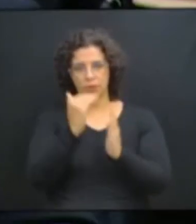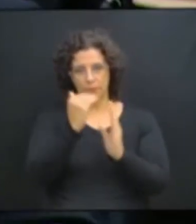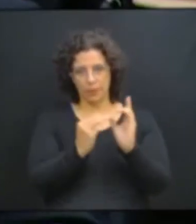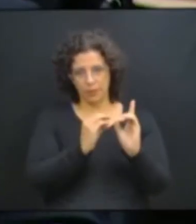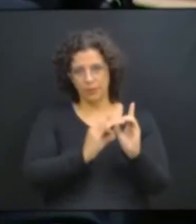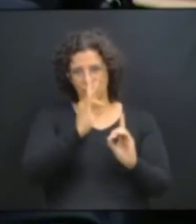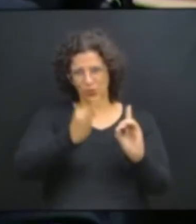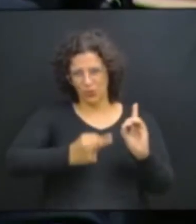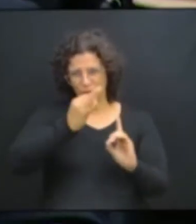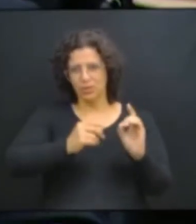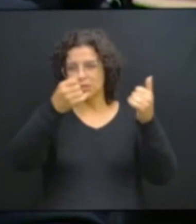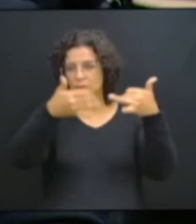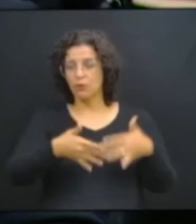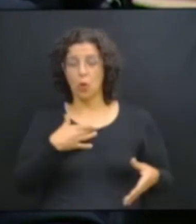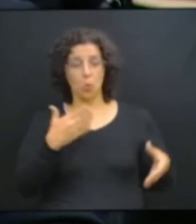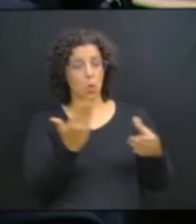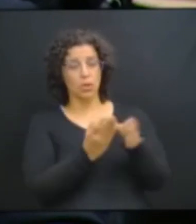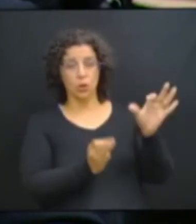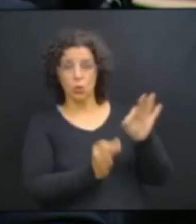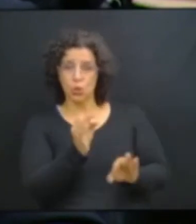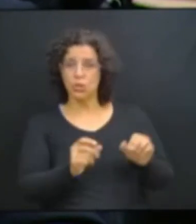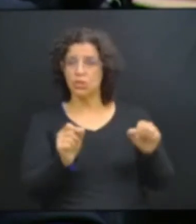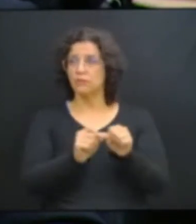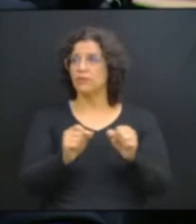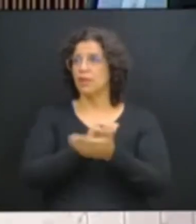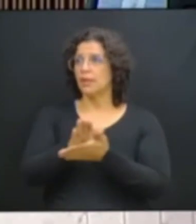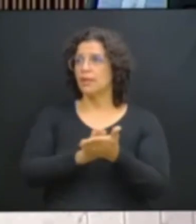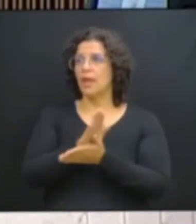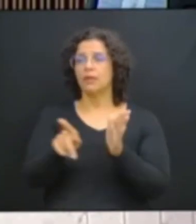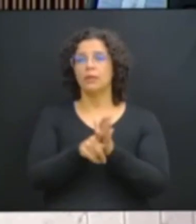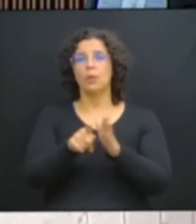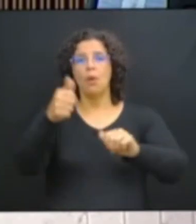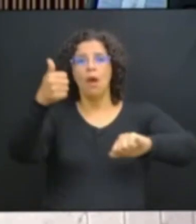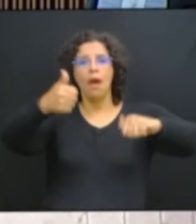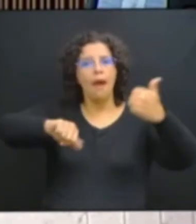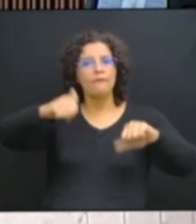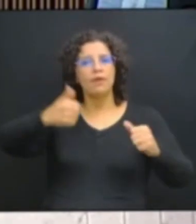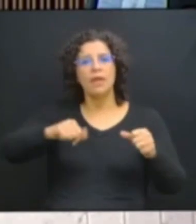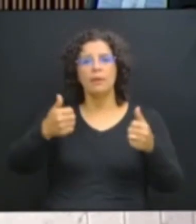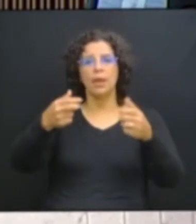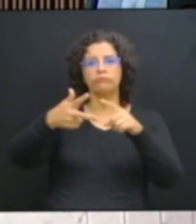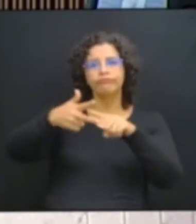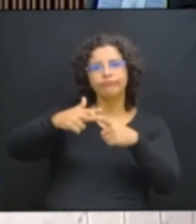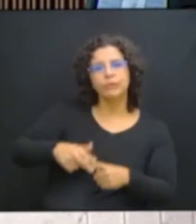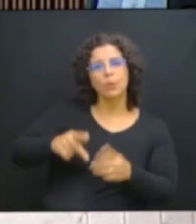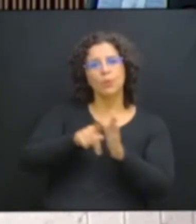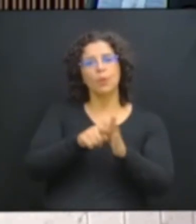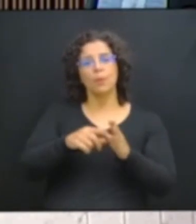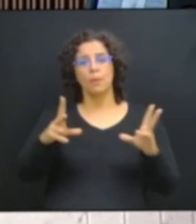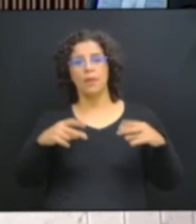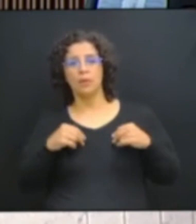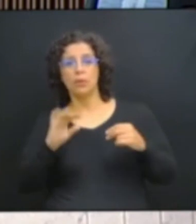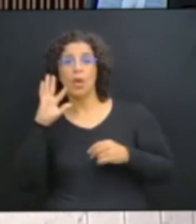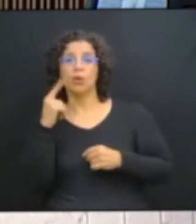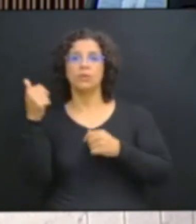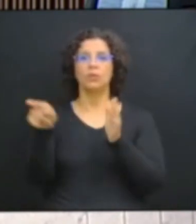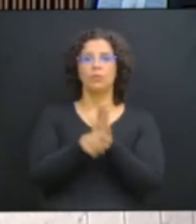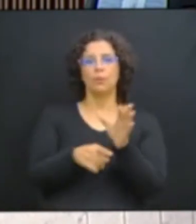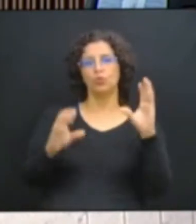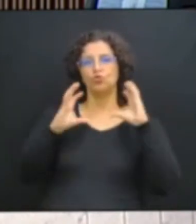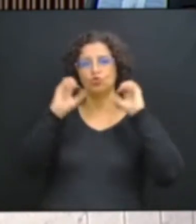não caberia ao Poder Judiciário fazer as vezes de instância revisora do mérito da decisão